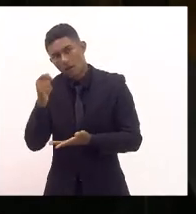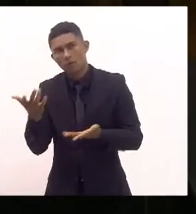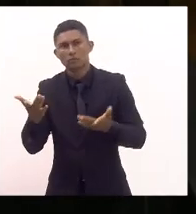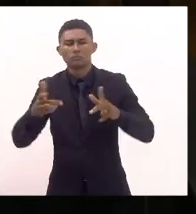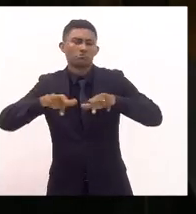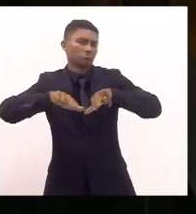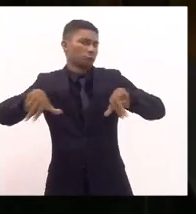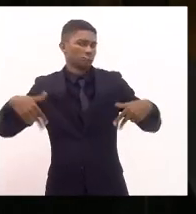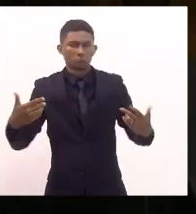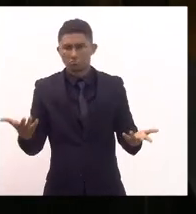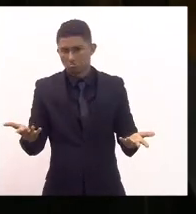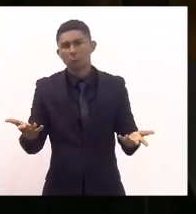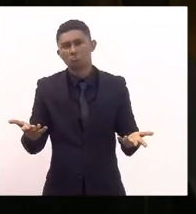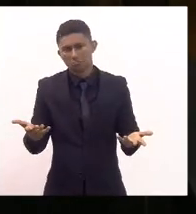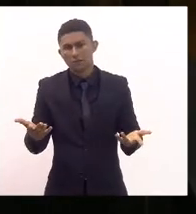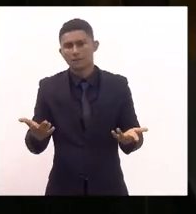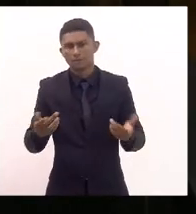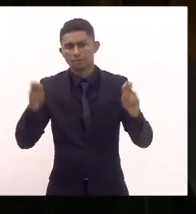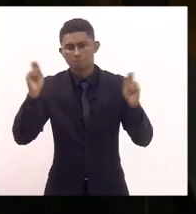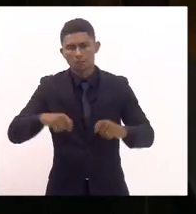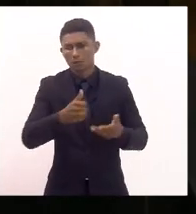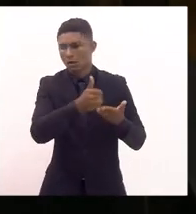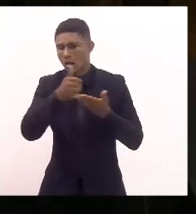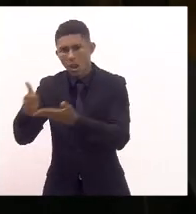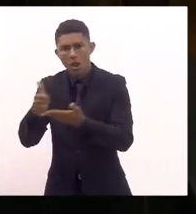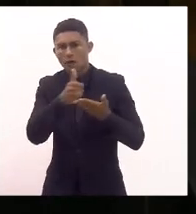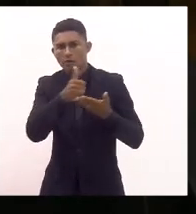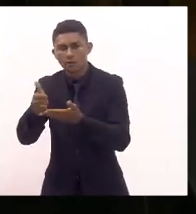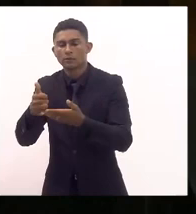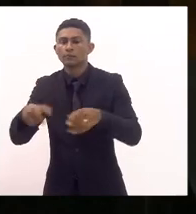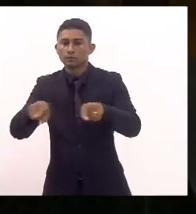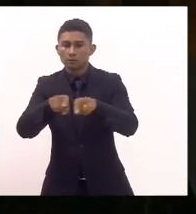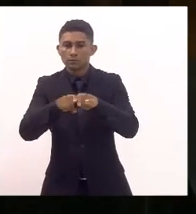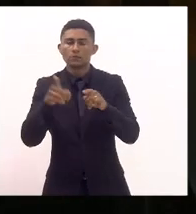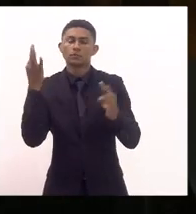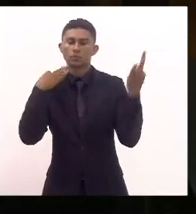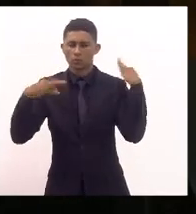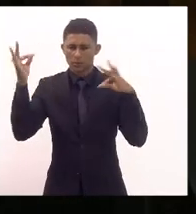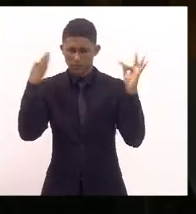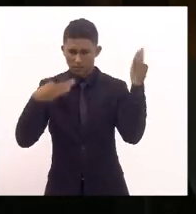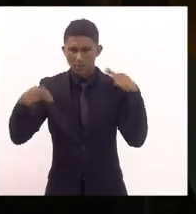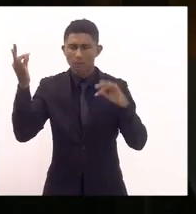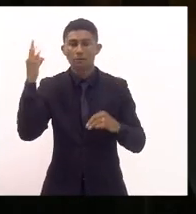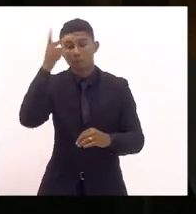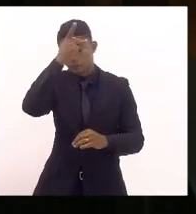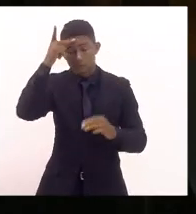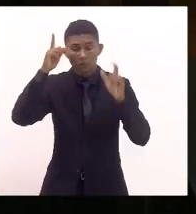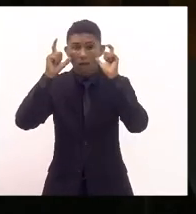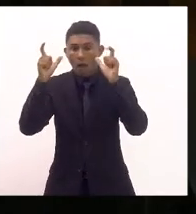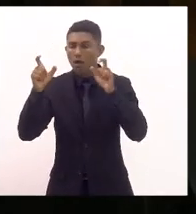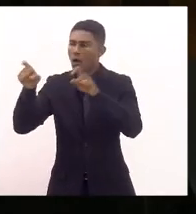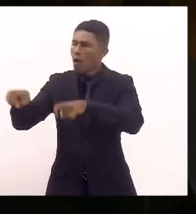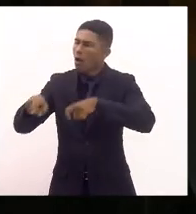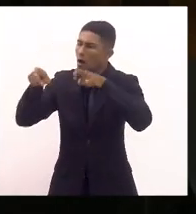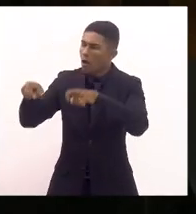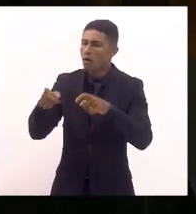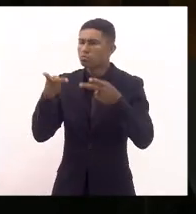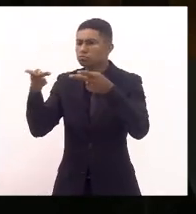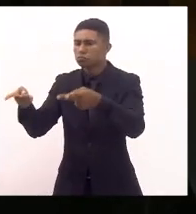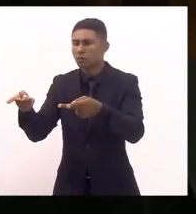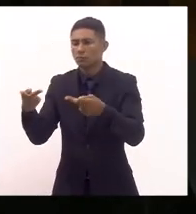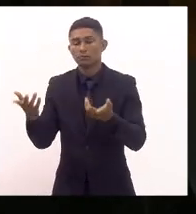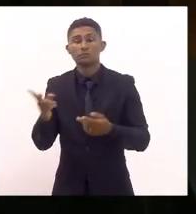agrícolas também de turismo turismo Rural e a